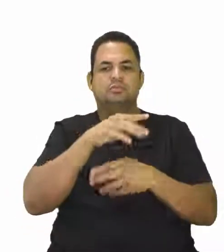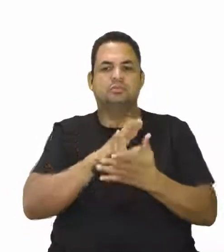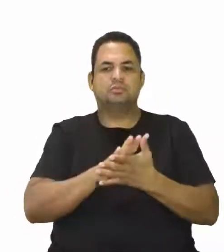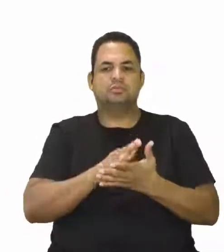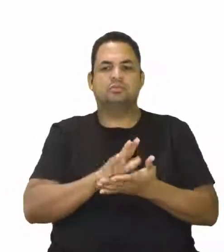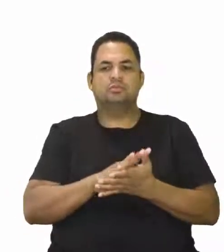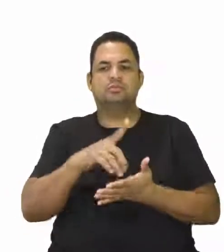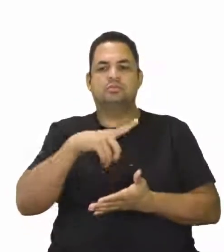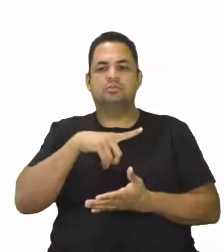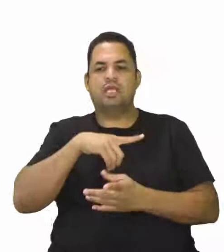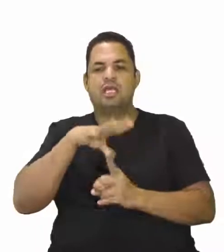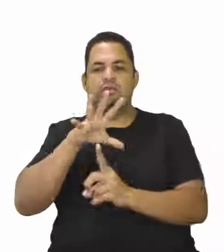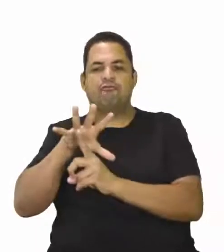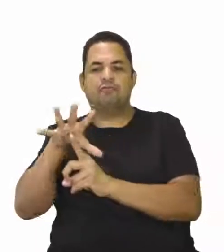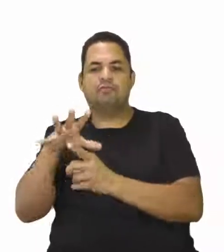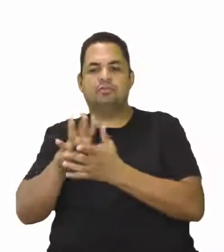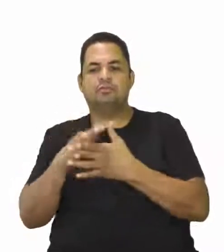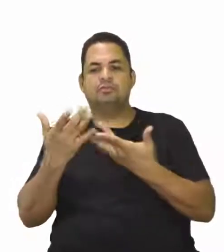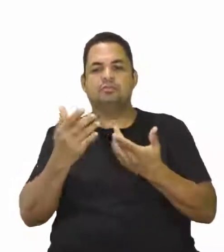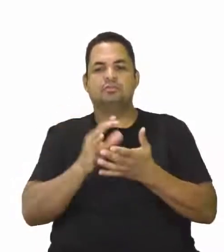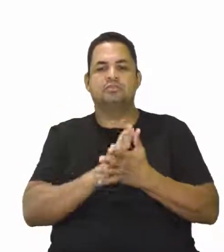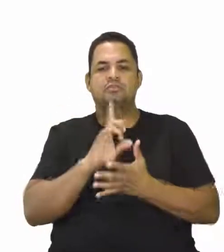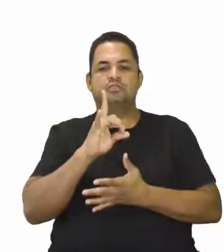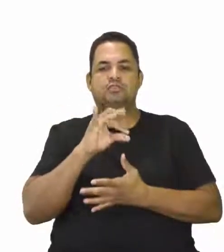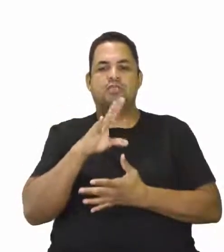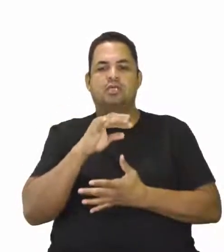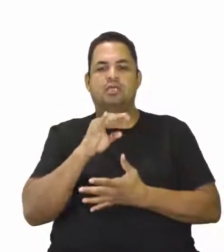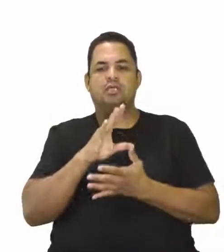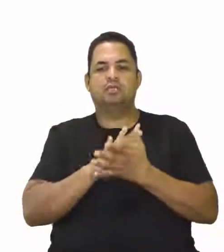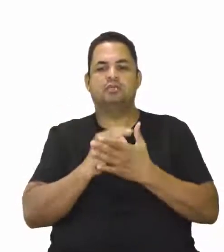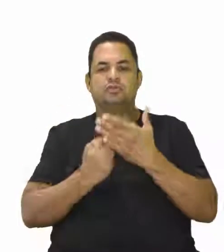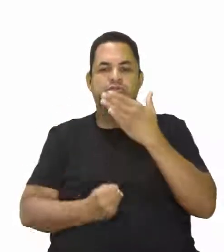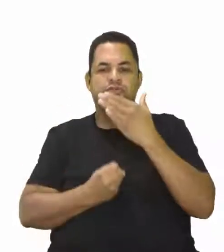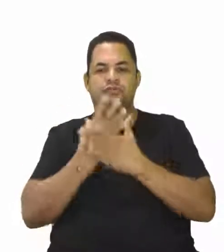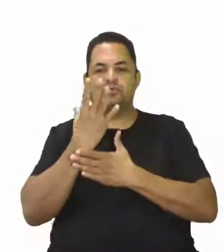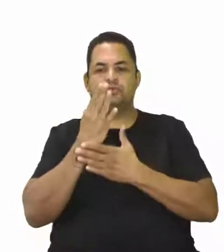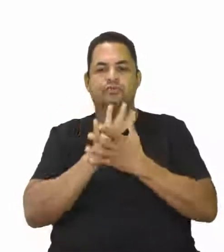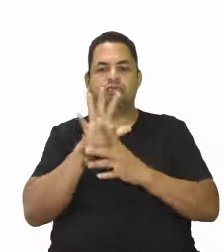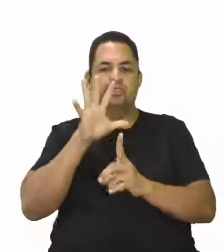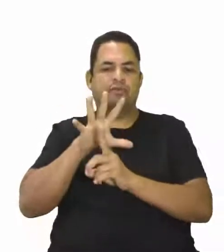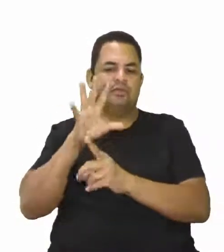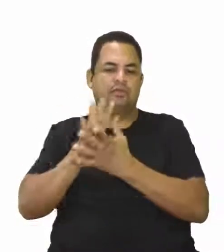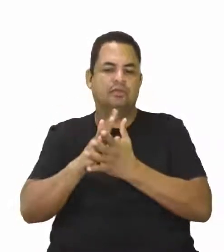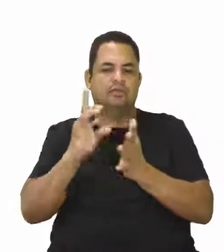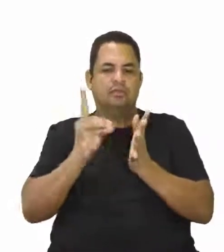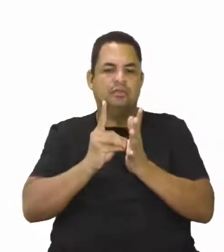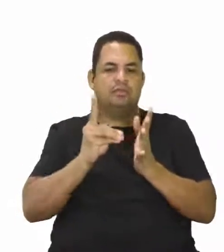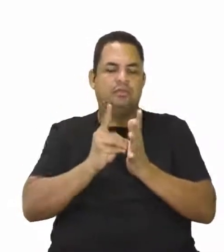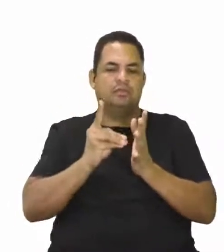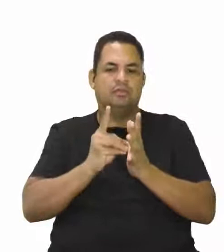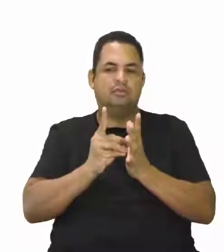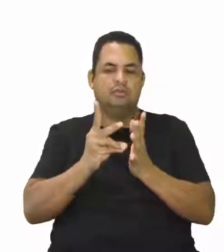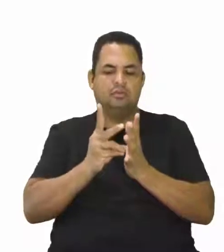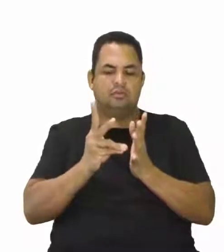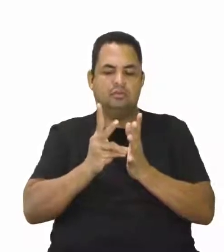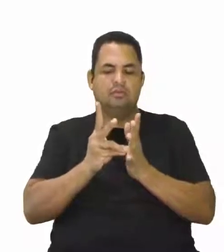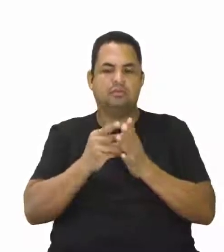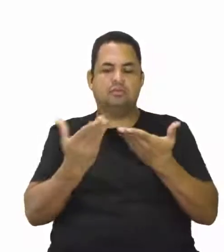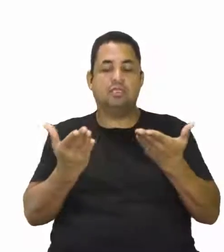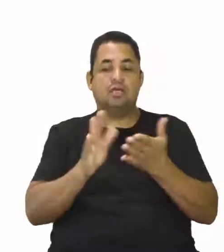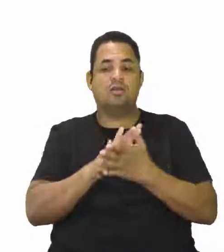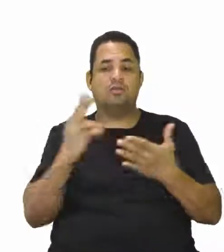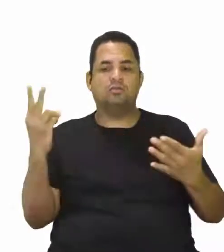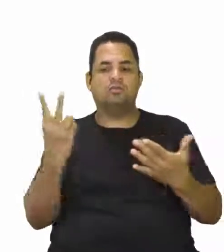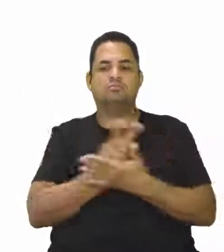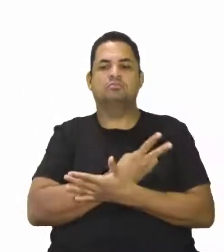vai sofrer influência dos seus dialetos, raízes, da influência indígena. E não é uma coisa que